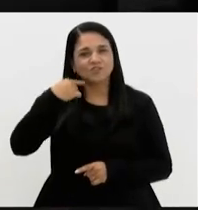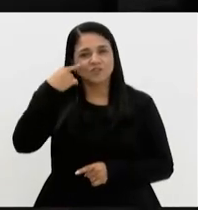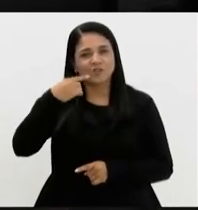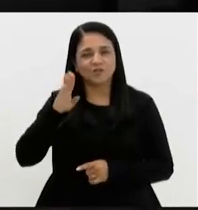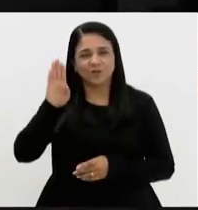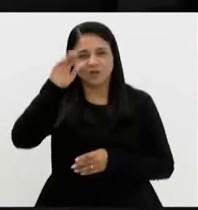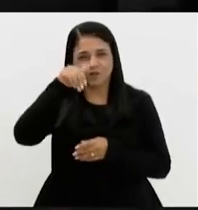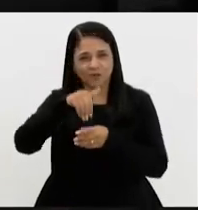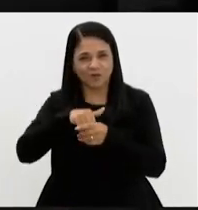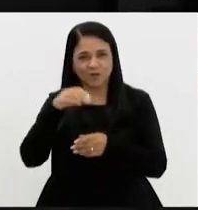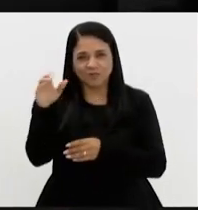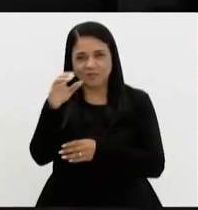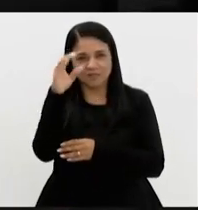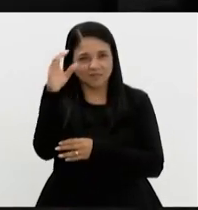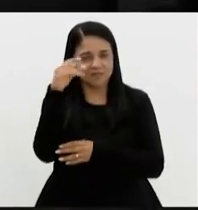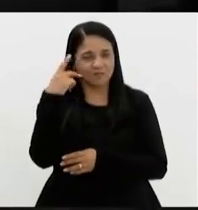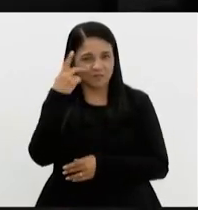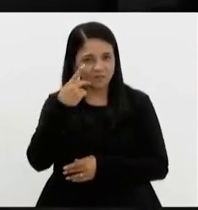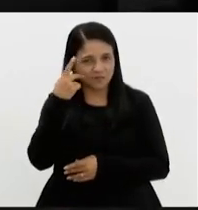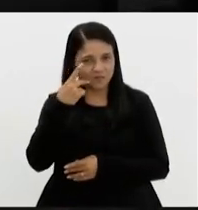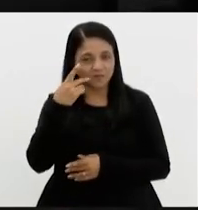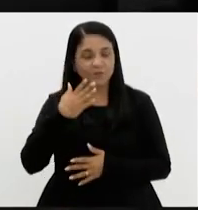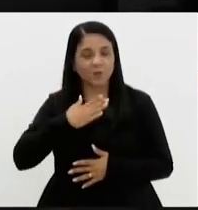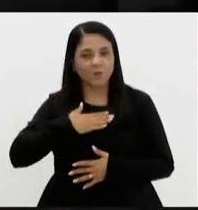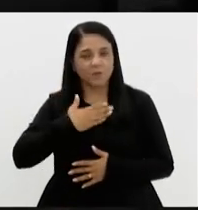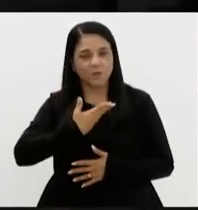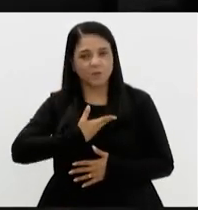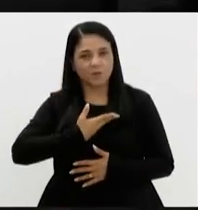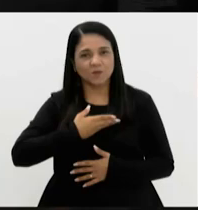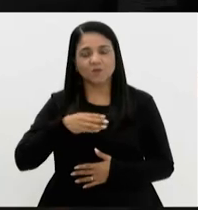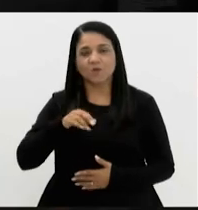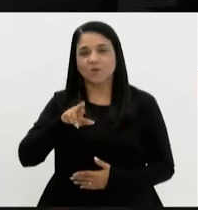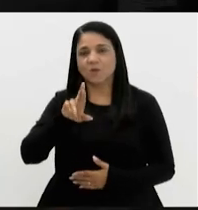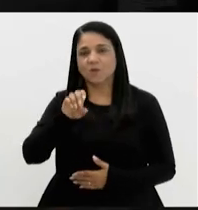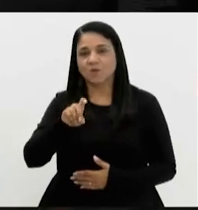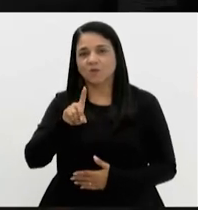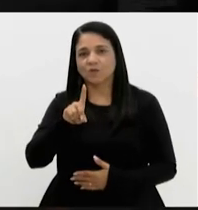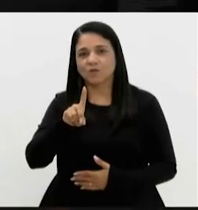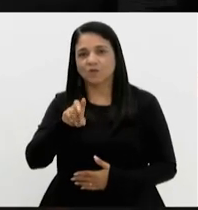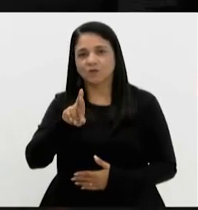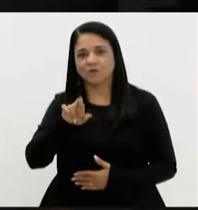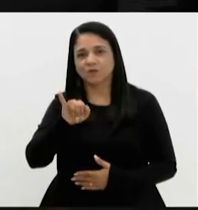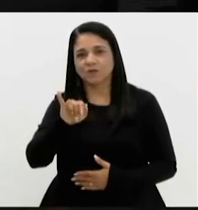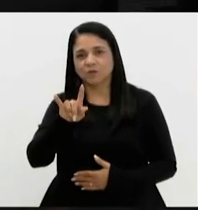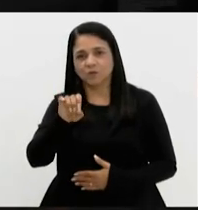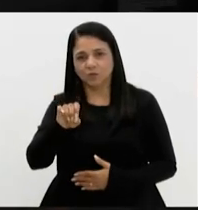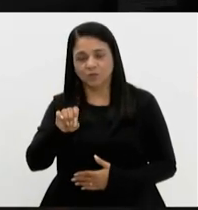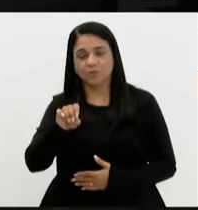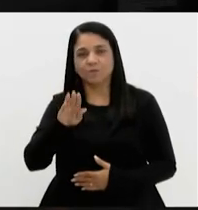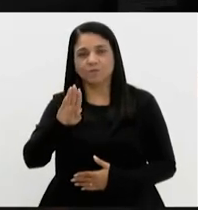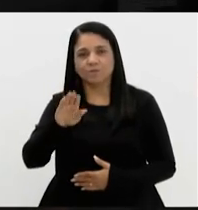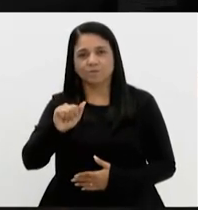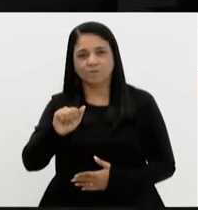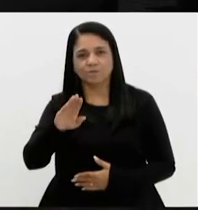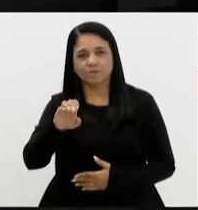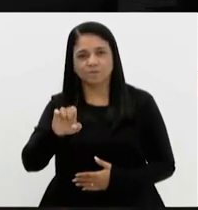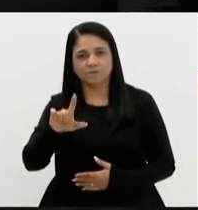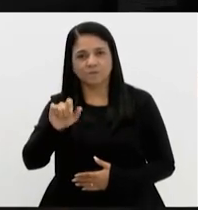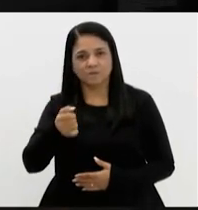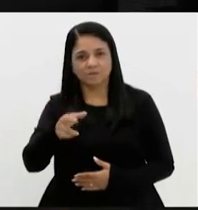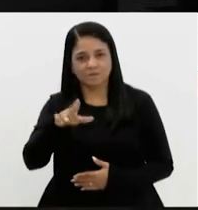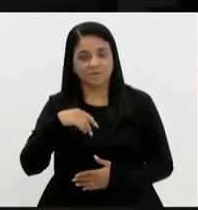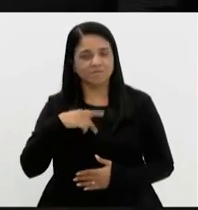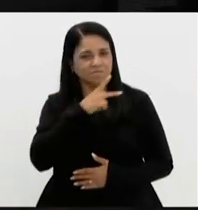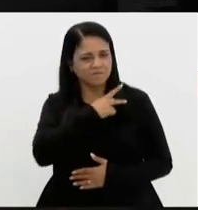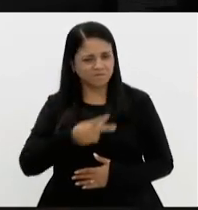Política né e ao meu caro amigo Presidente Bacelar que de forma brilhante Preside esta